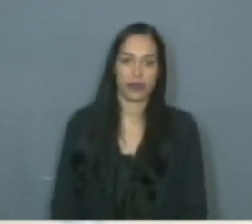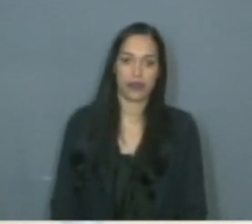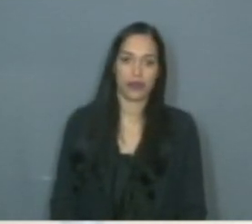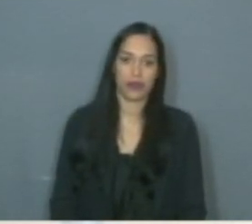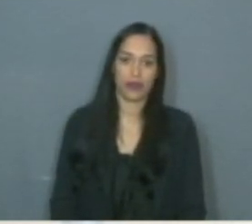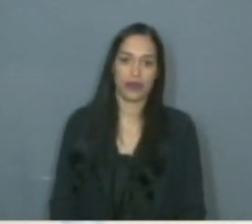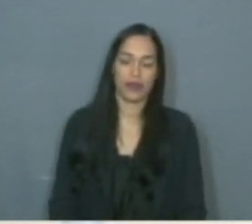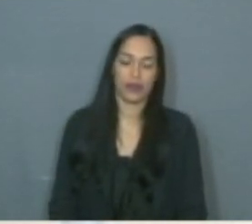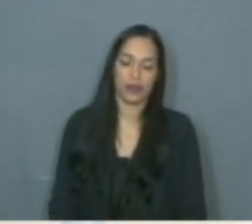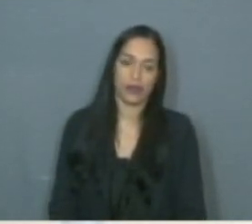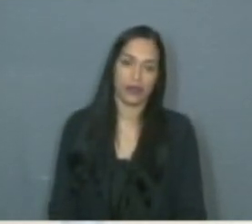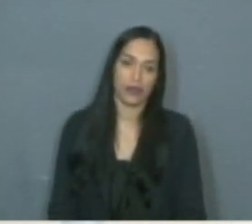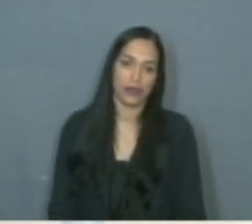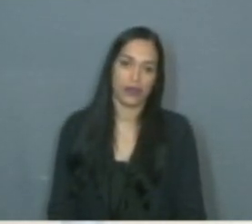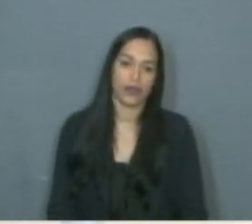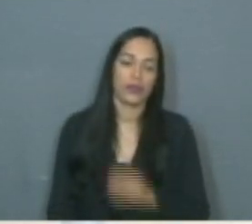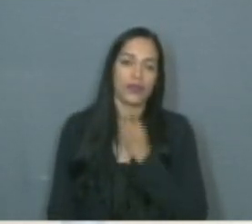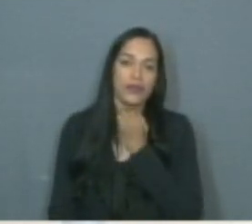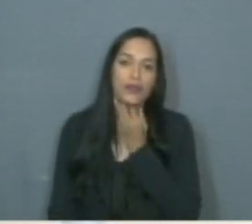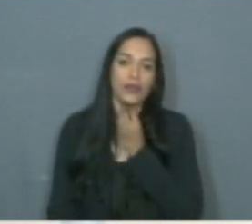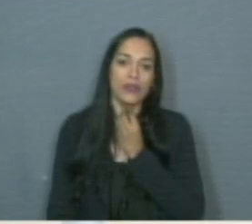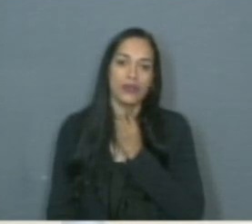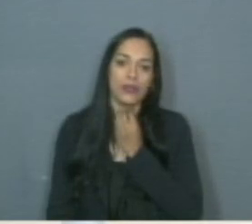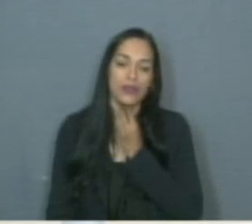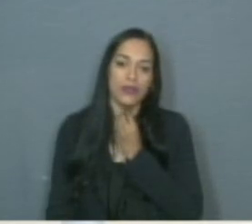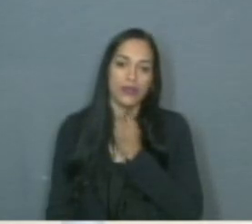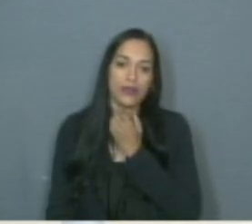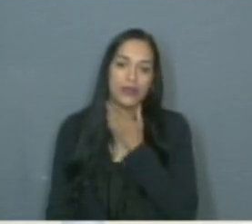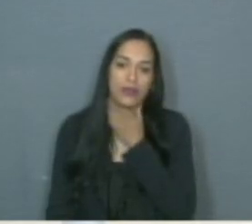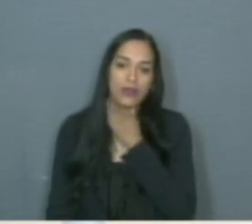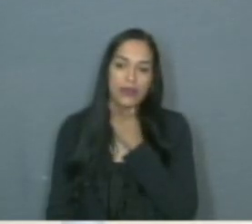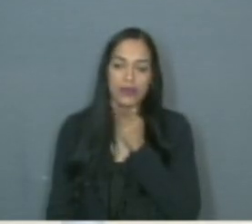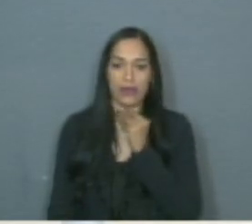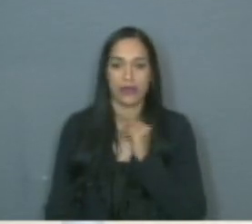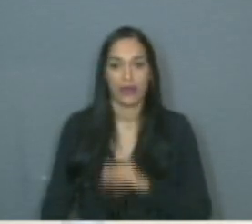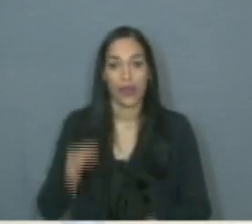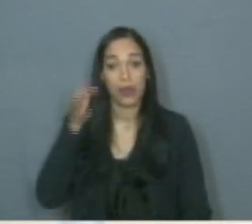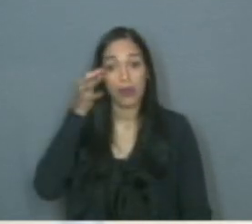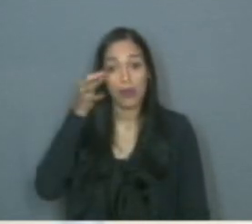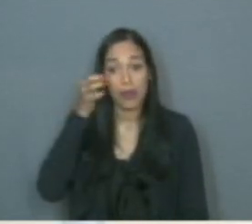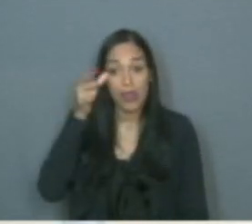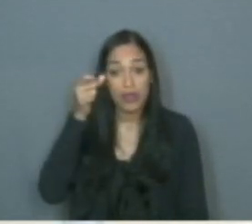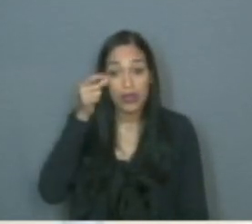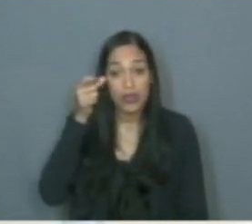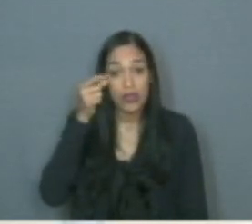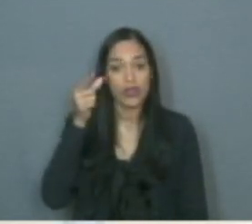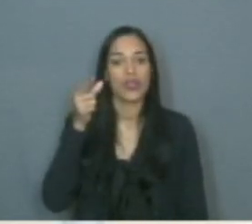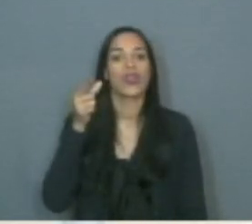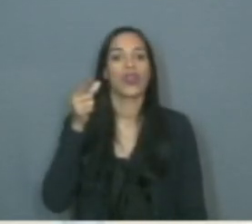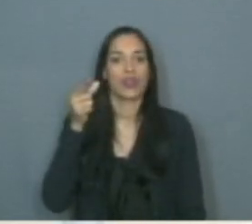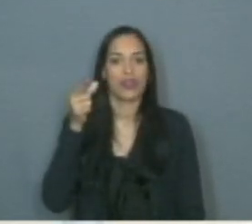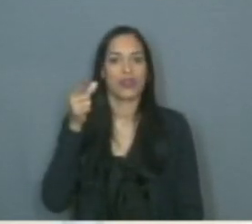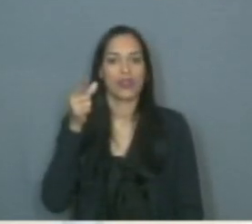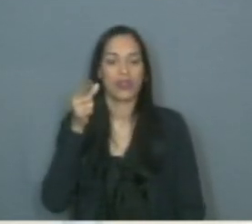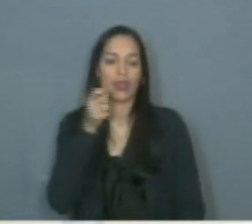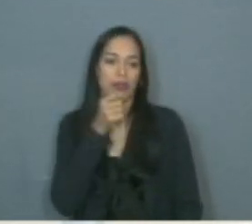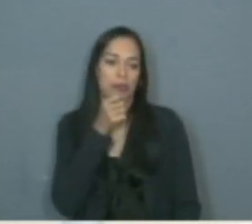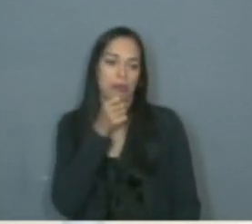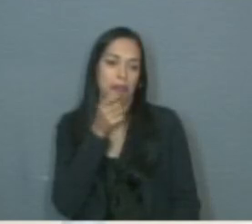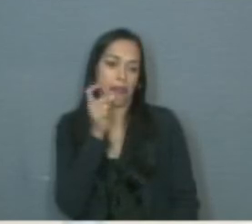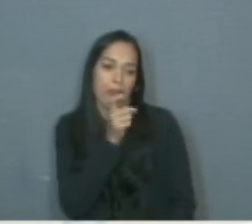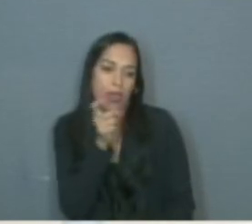Uma ideologia que se limita a mentir e a ofender.